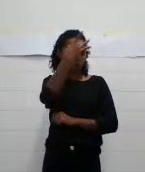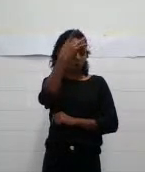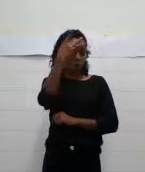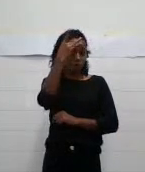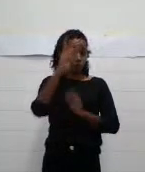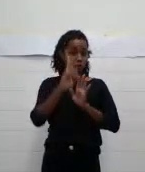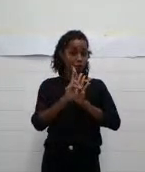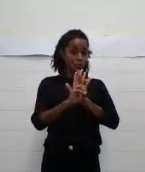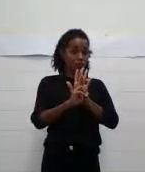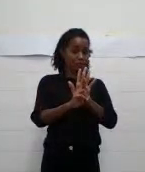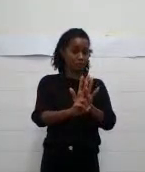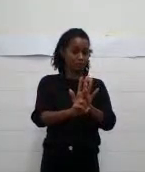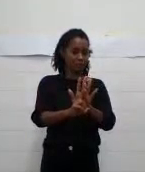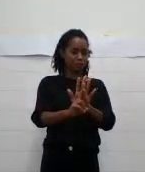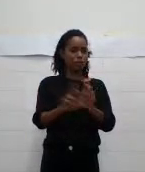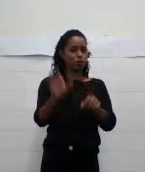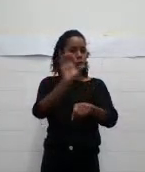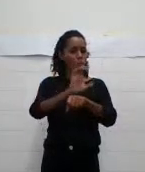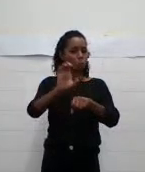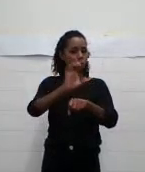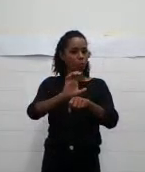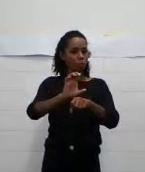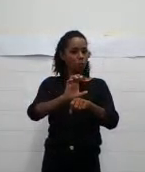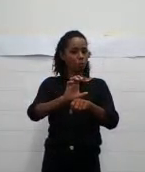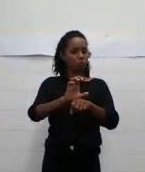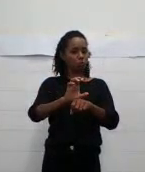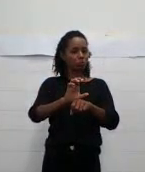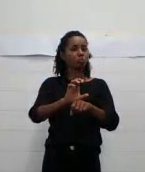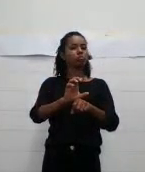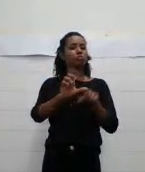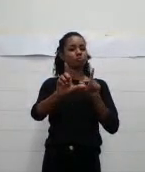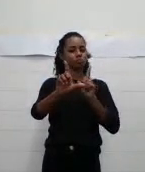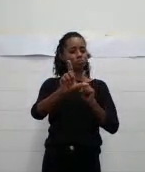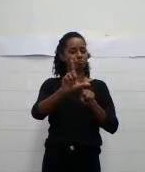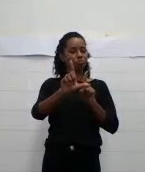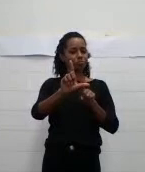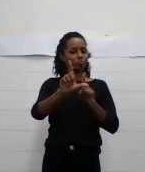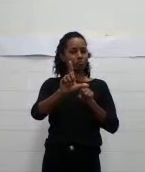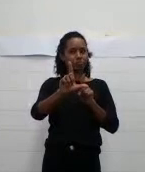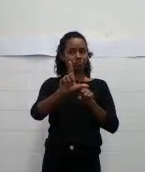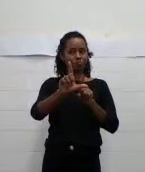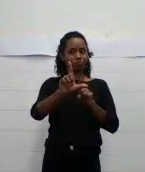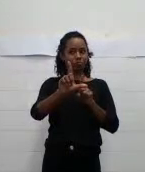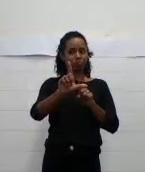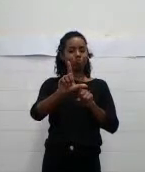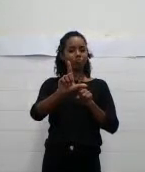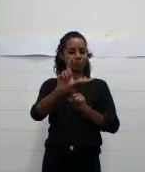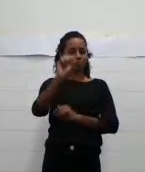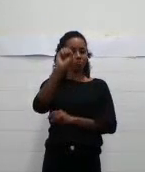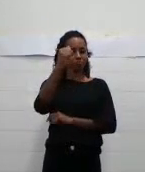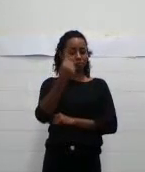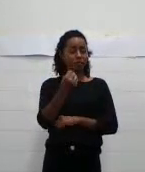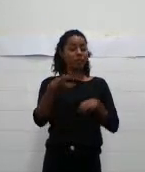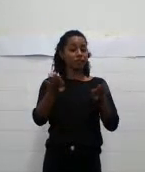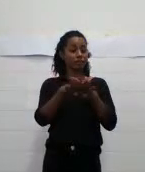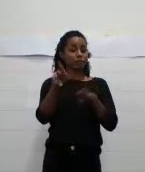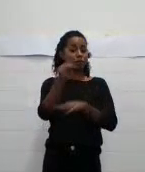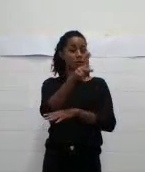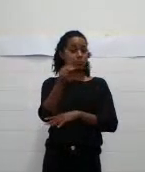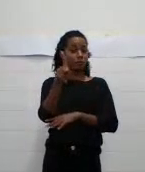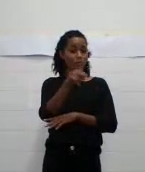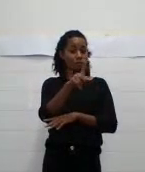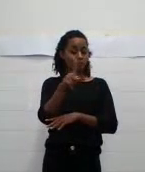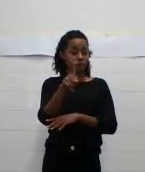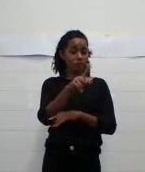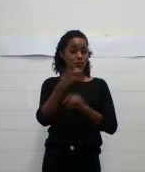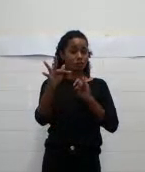de Letras, tá? E a Flávia também, a Flávia, servidora do IFES, também está dizendo que a tarde